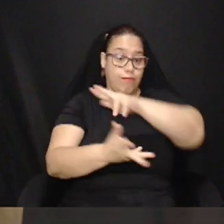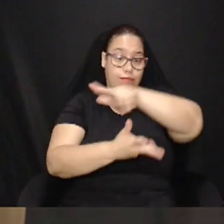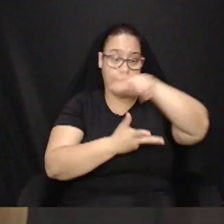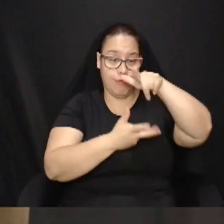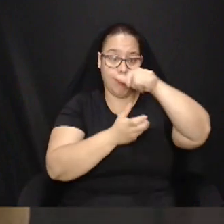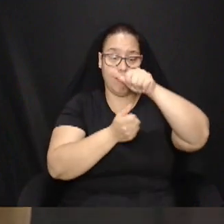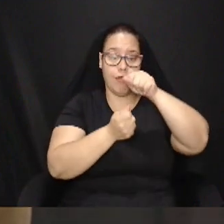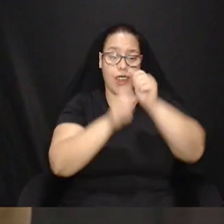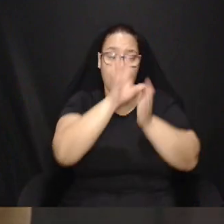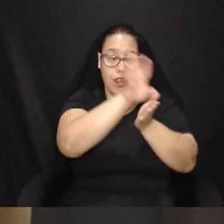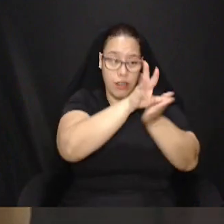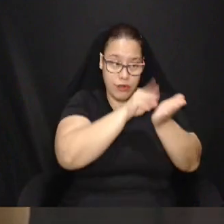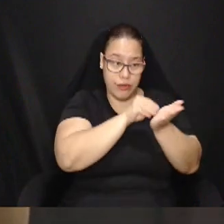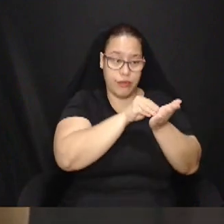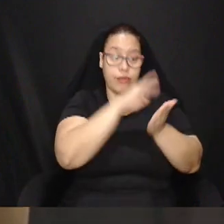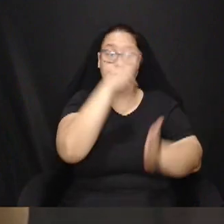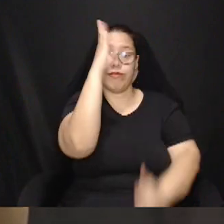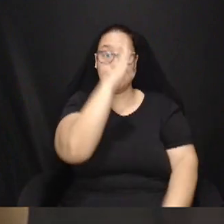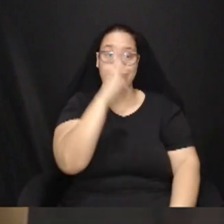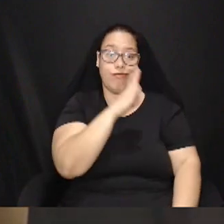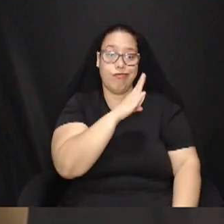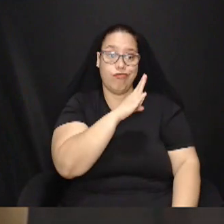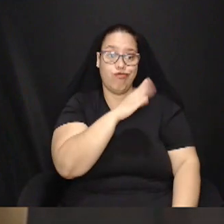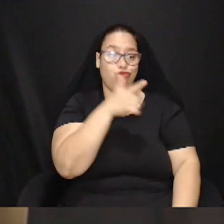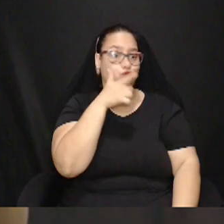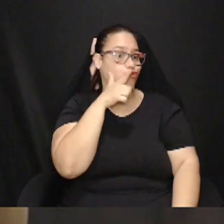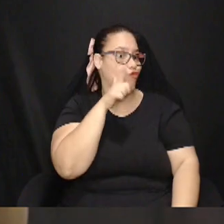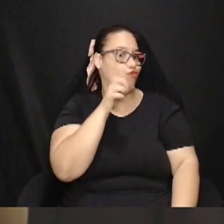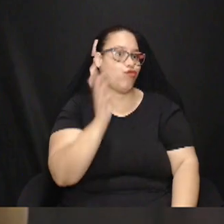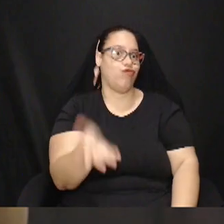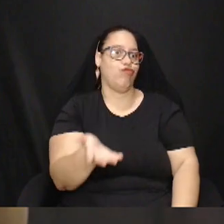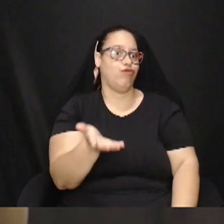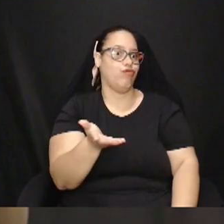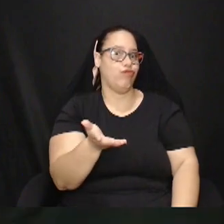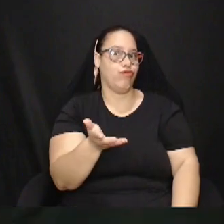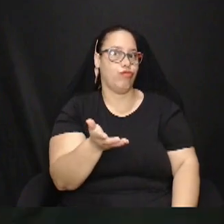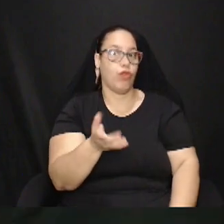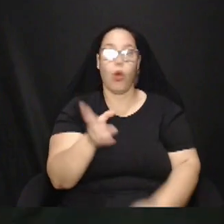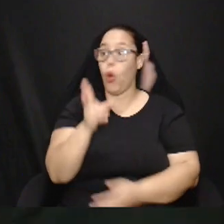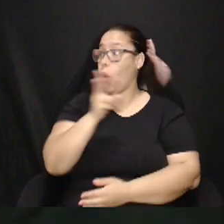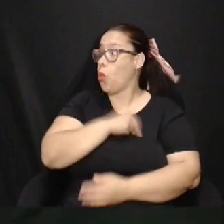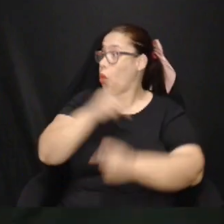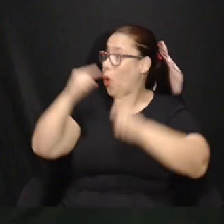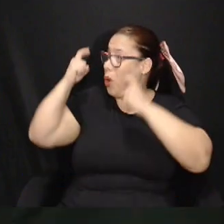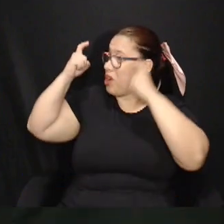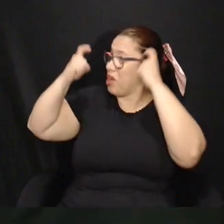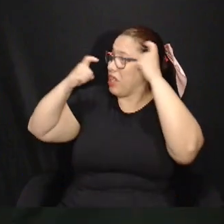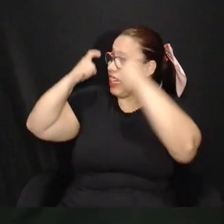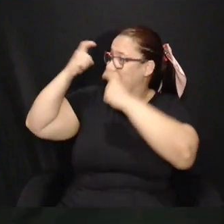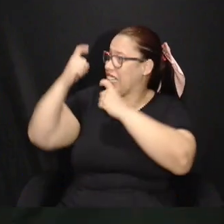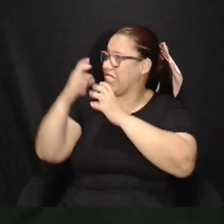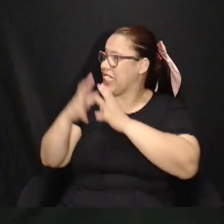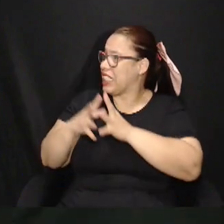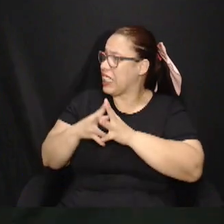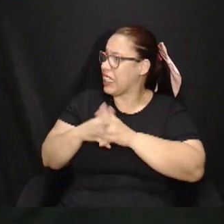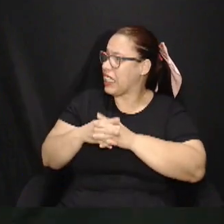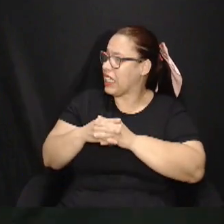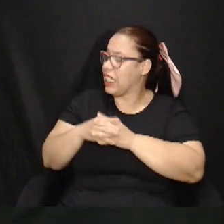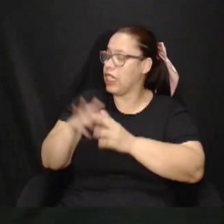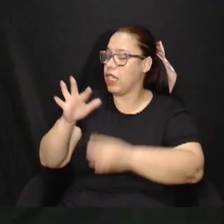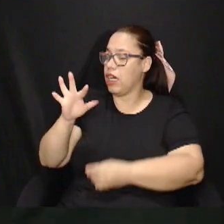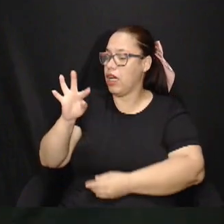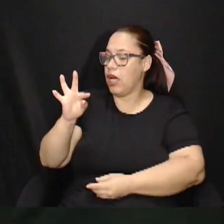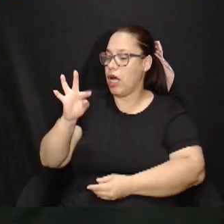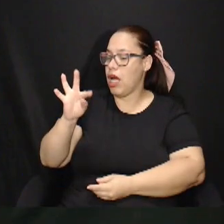e Brasil não tem escapado a isso. Poxa, preocupante, né? Preocupante. Agora, Tamires, como é que é